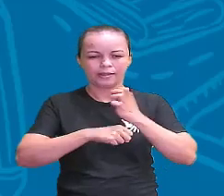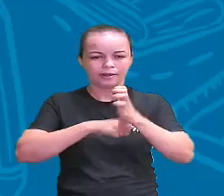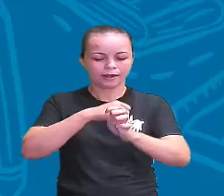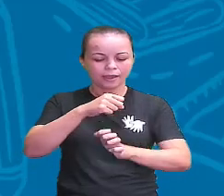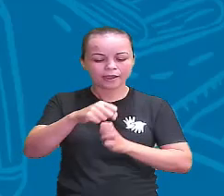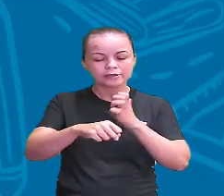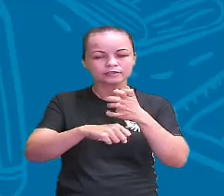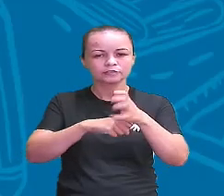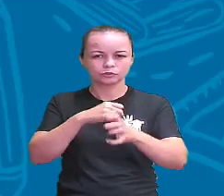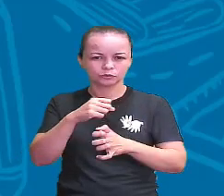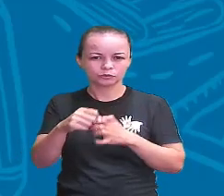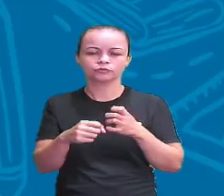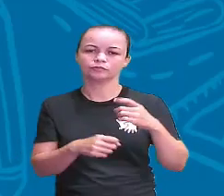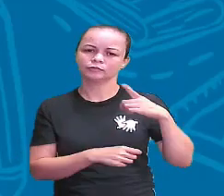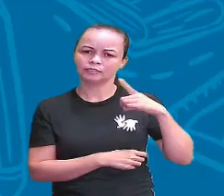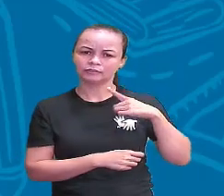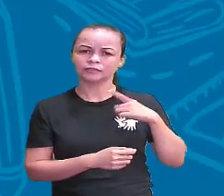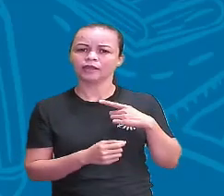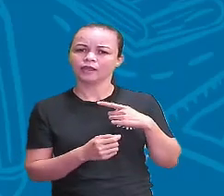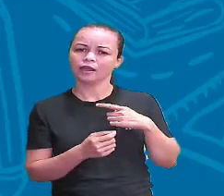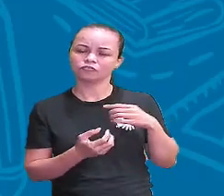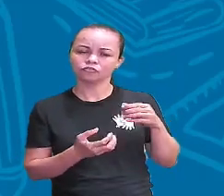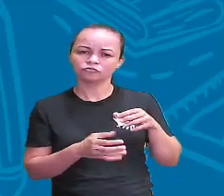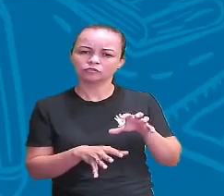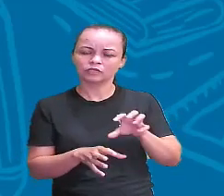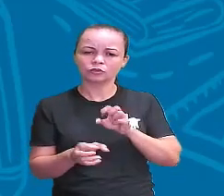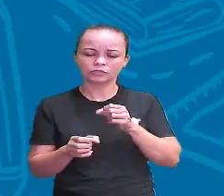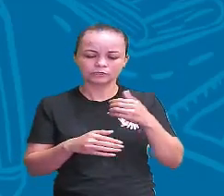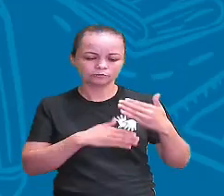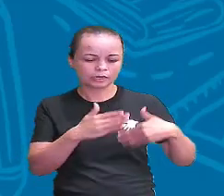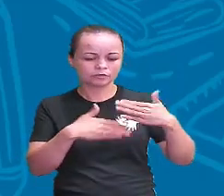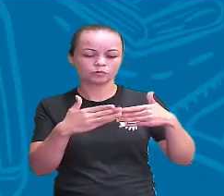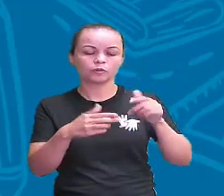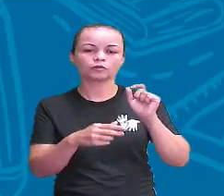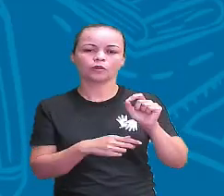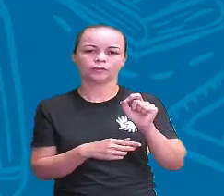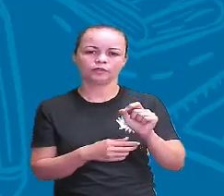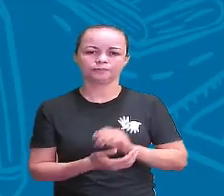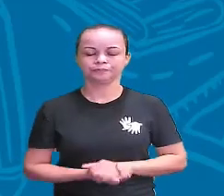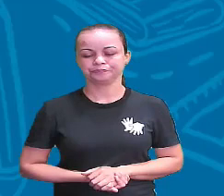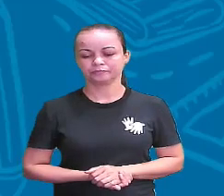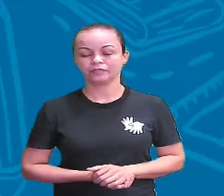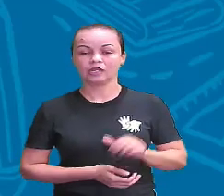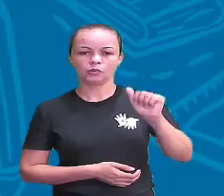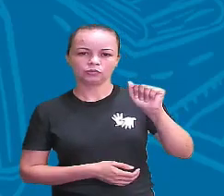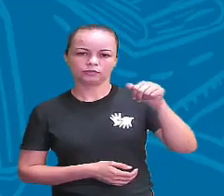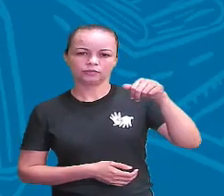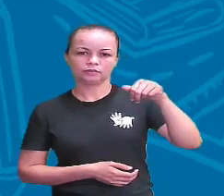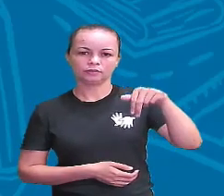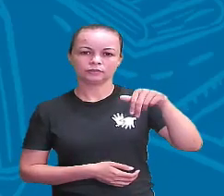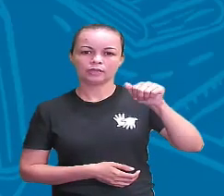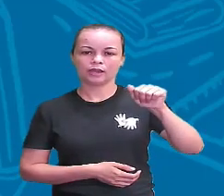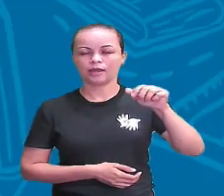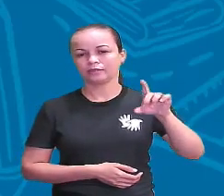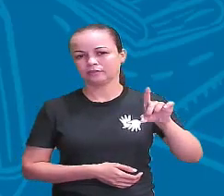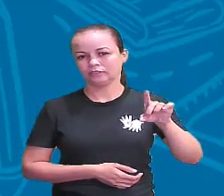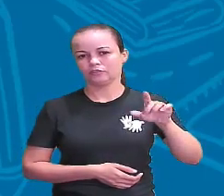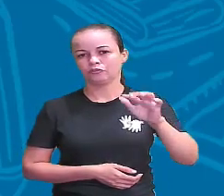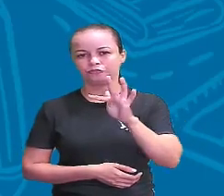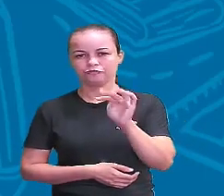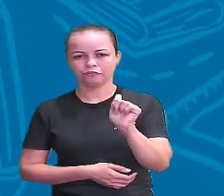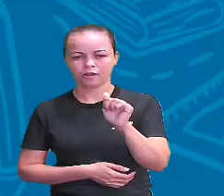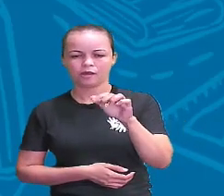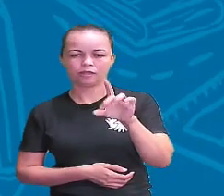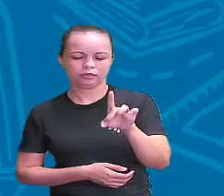a função justamente também de transportar isso? Justamente o NAD e o FAD. Mas você vai ver que isso vai